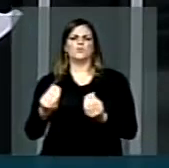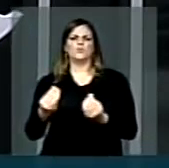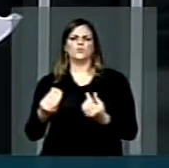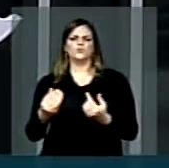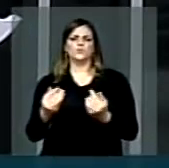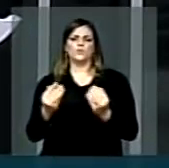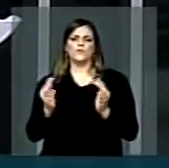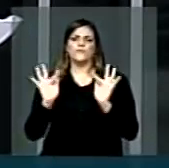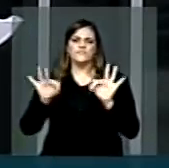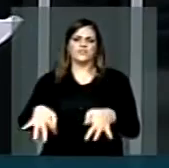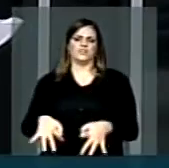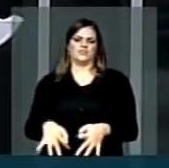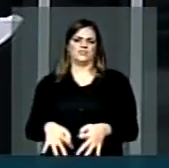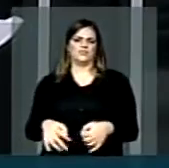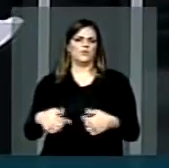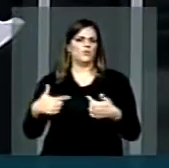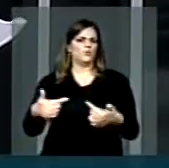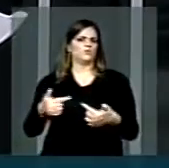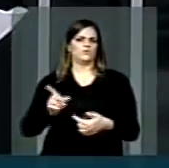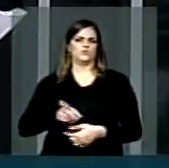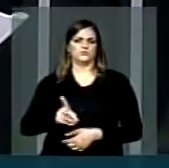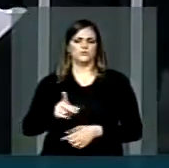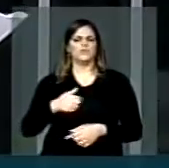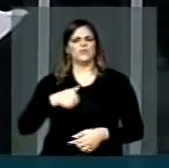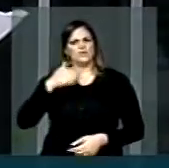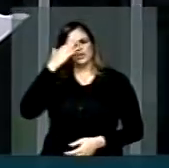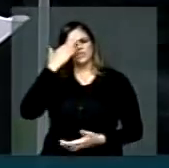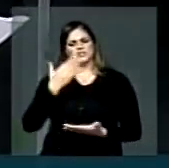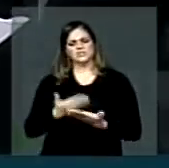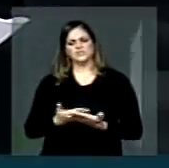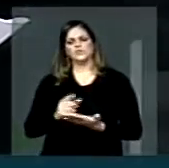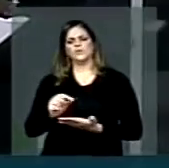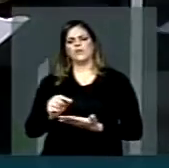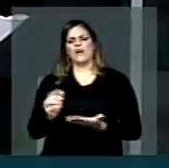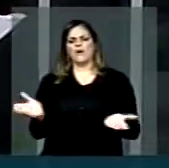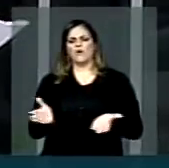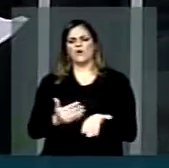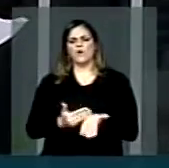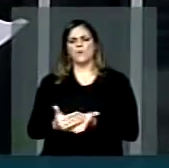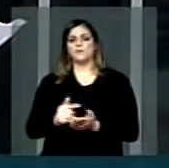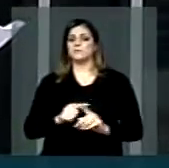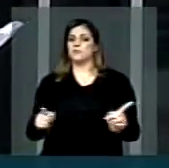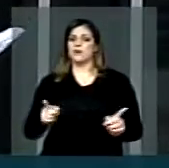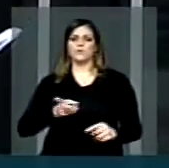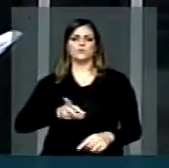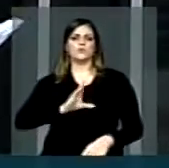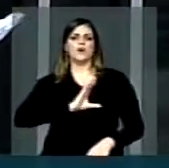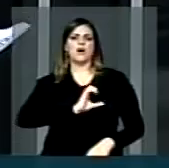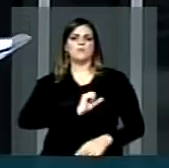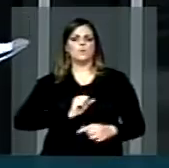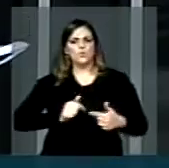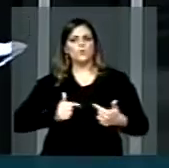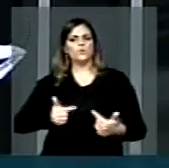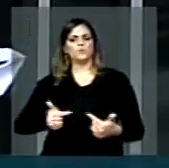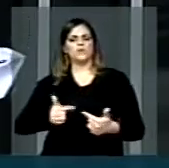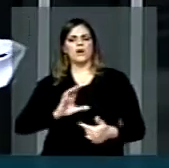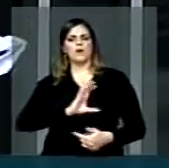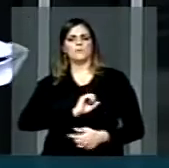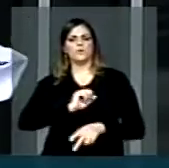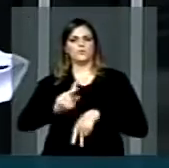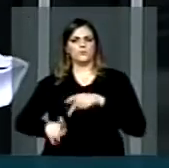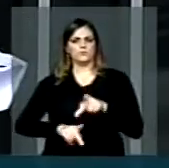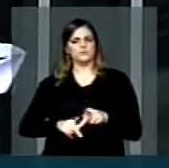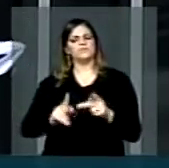luta chegar ao fim. Acredito, inclusive, que ela está apenas começando. Mas luto por amor, pelo amor ao meu povo.